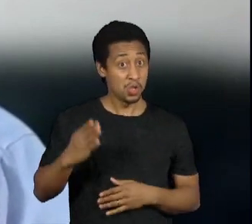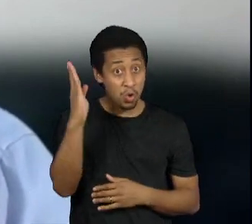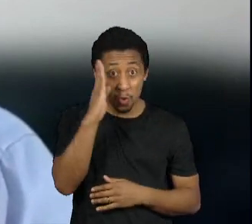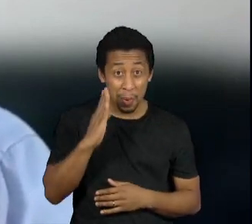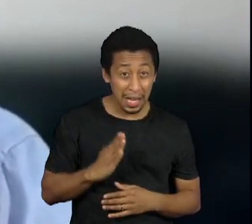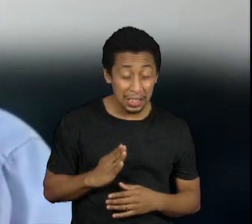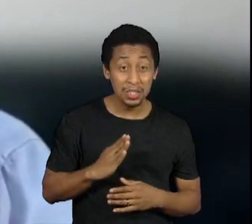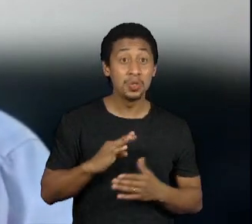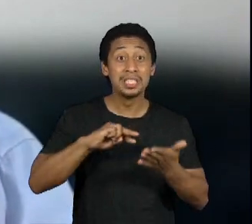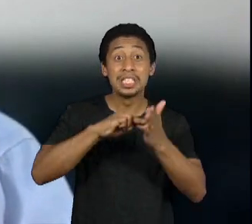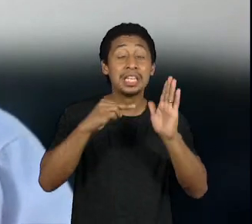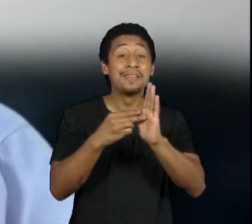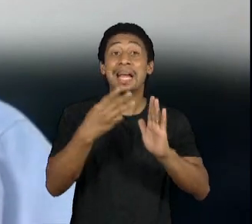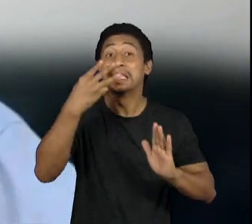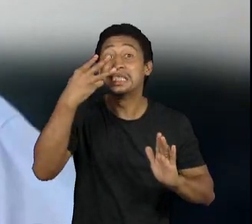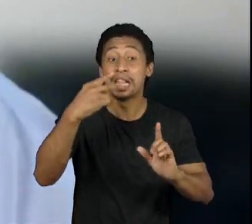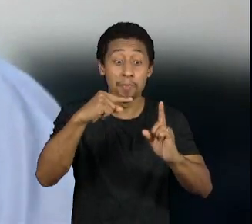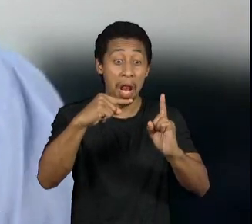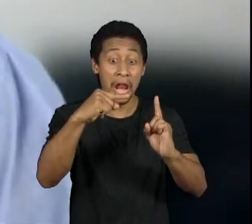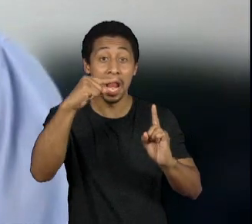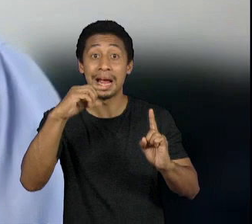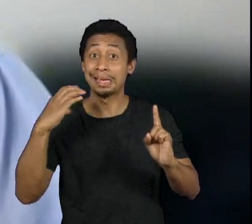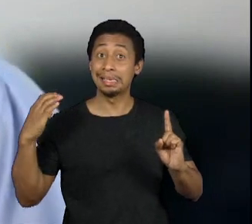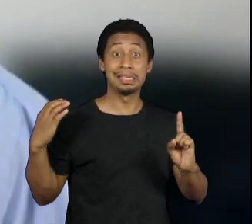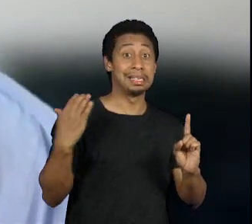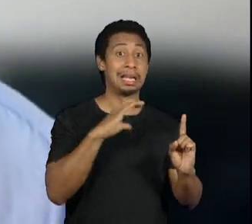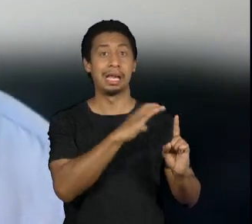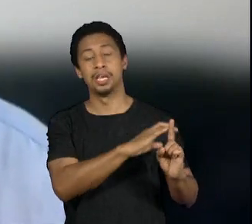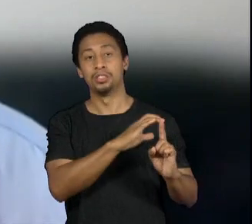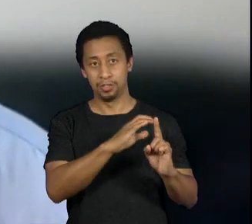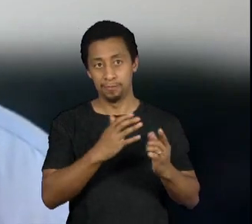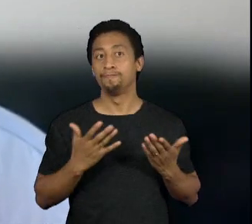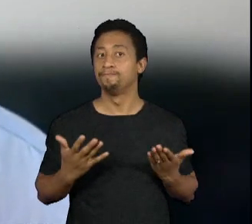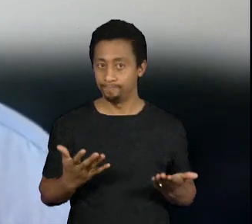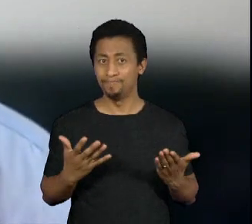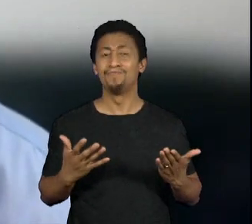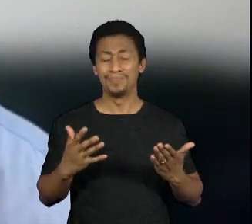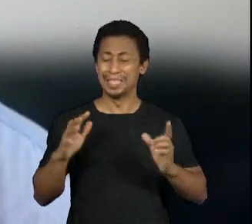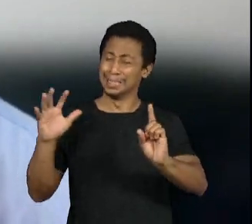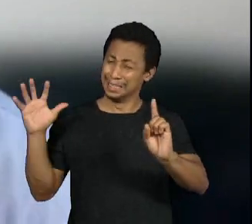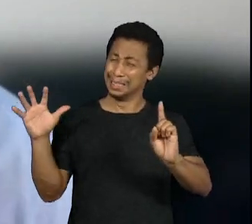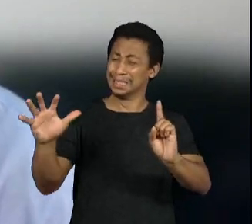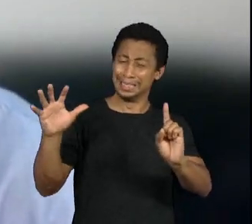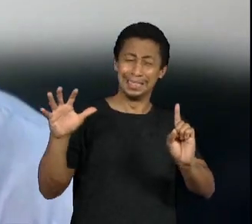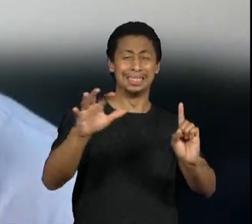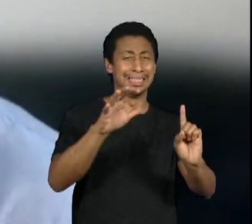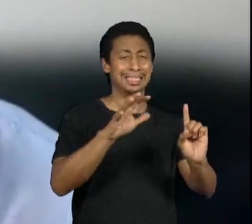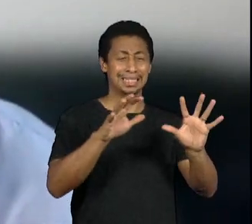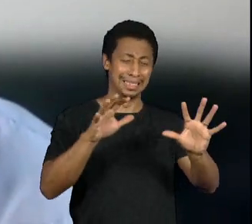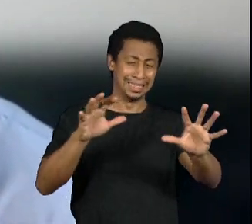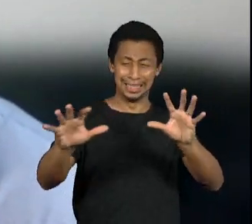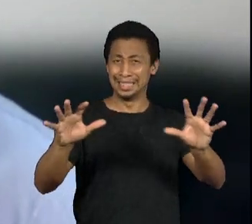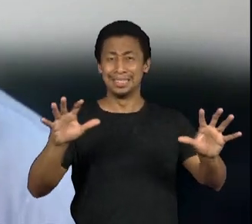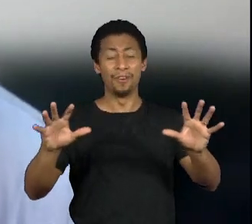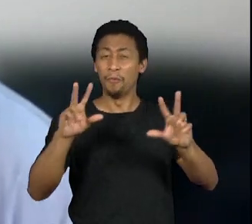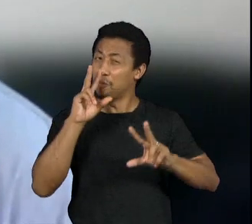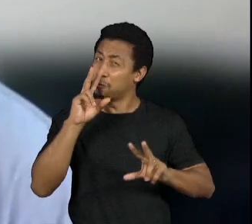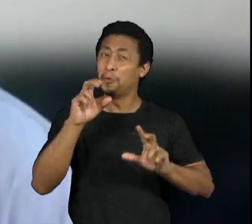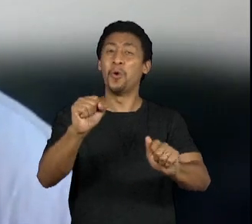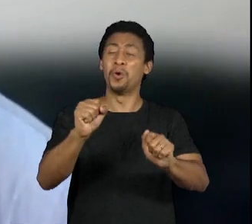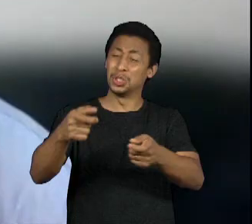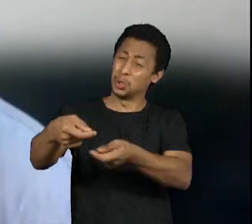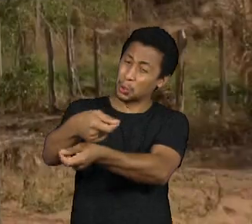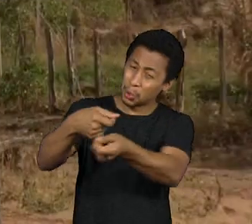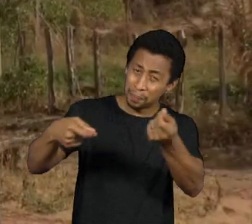de 3,5 graus Celsius. Isto vai ter um impacto muito forte sobre a economia e a